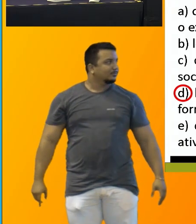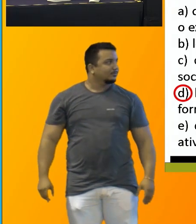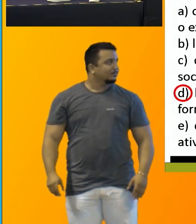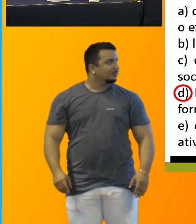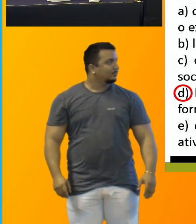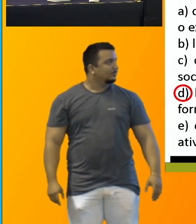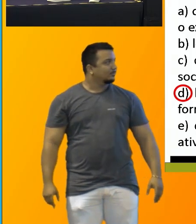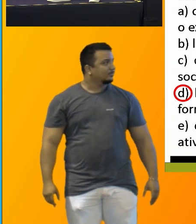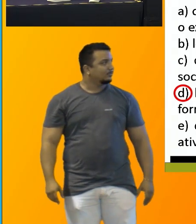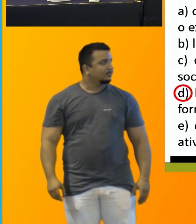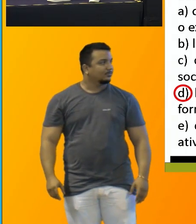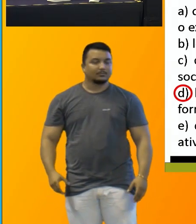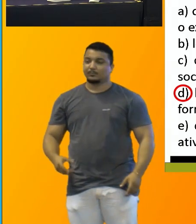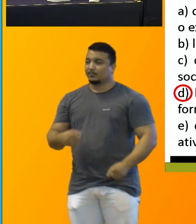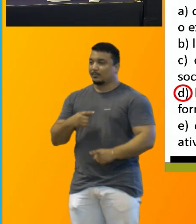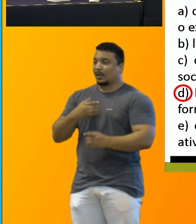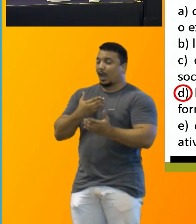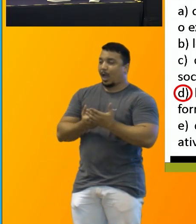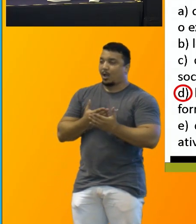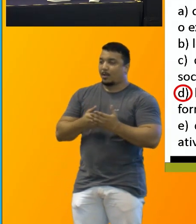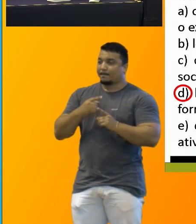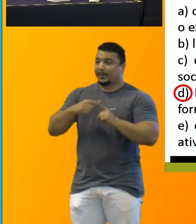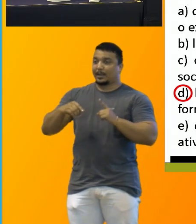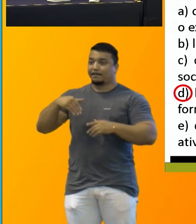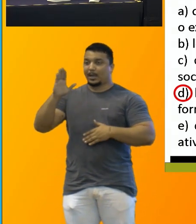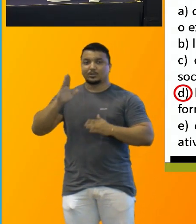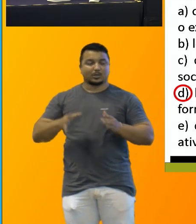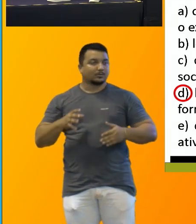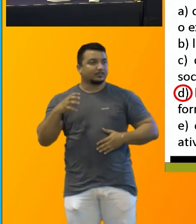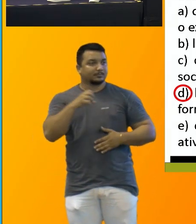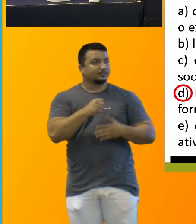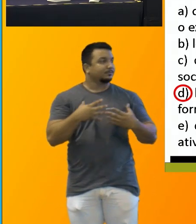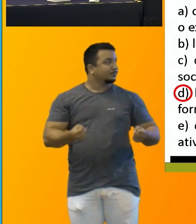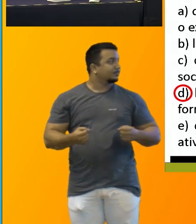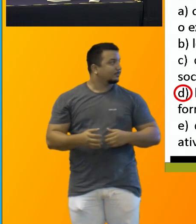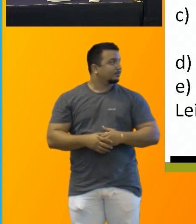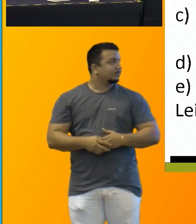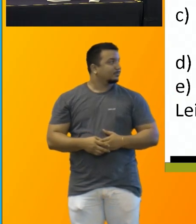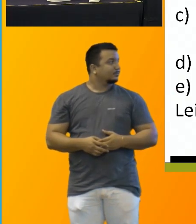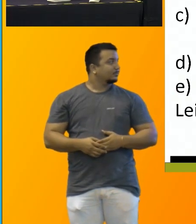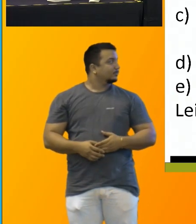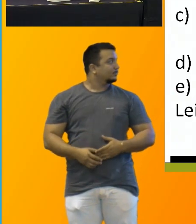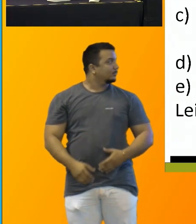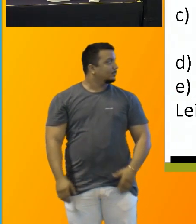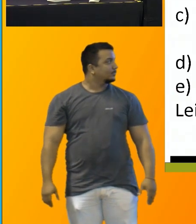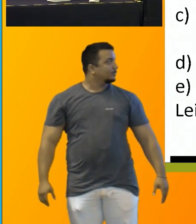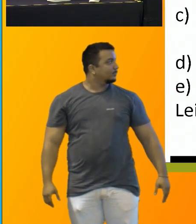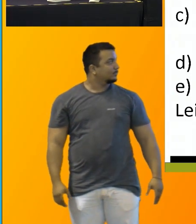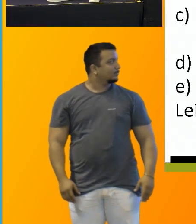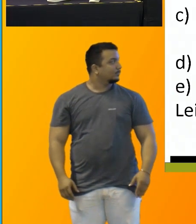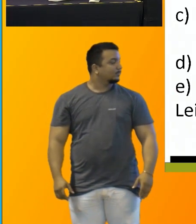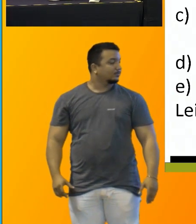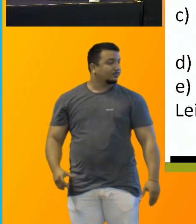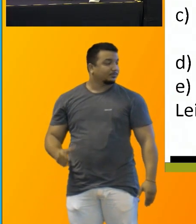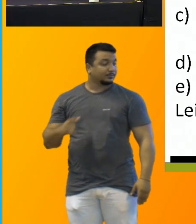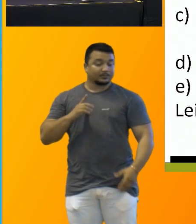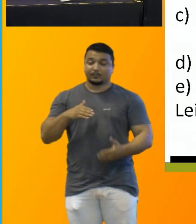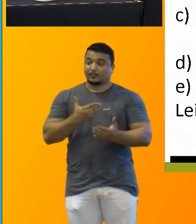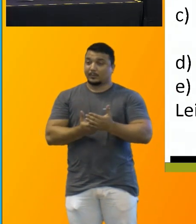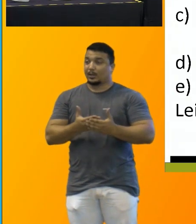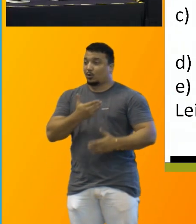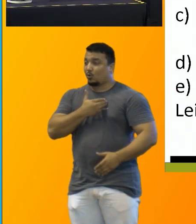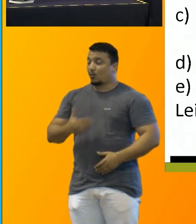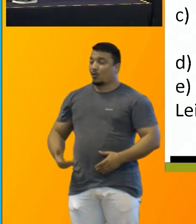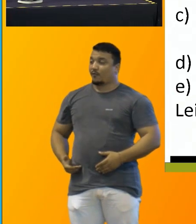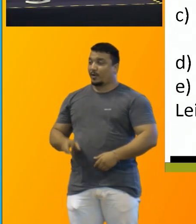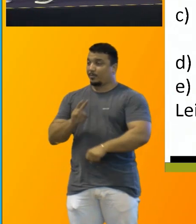da metade da nossa aula. Vamos acelerar? Vamos lá, acelera, professor. Ainda no governo